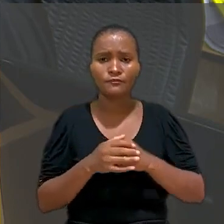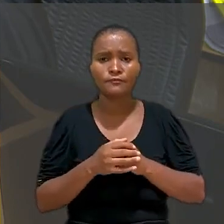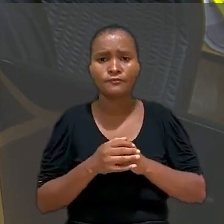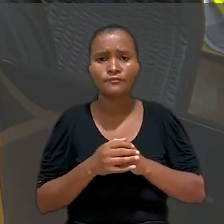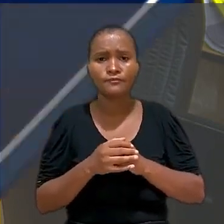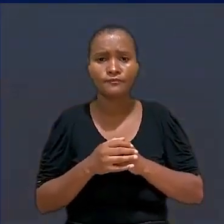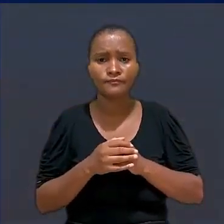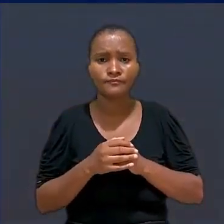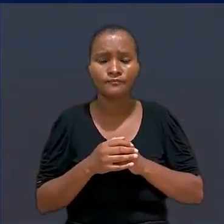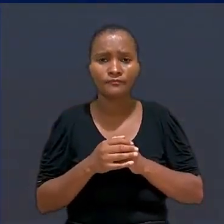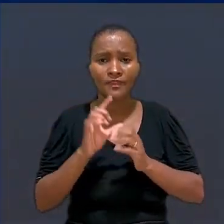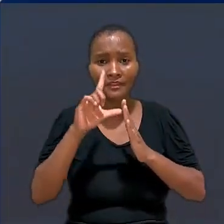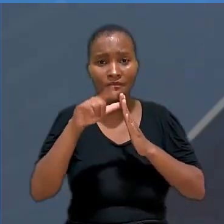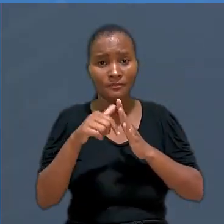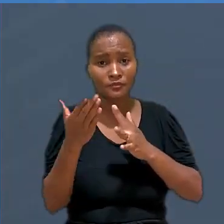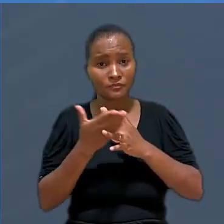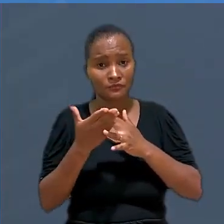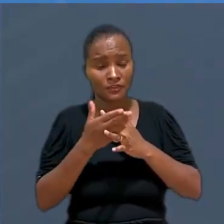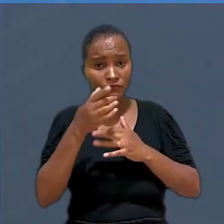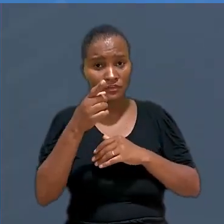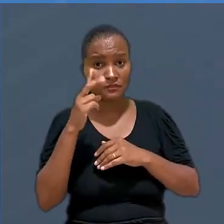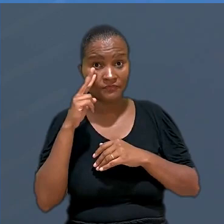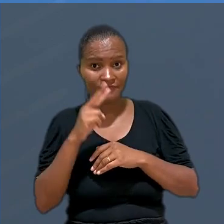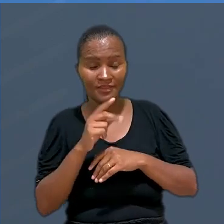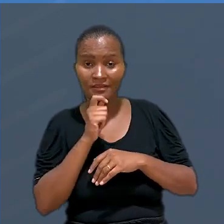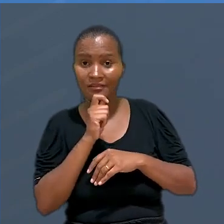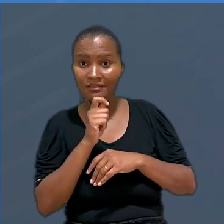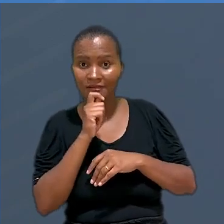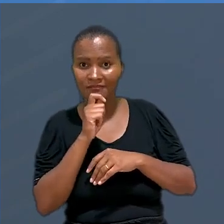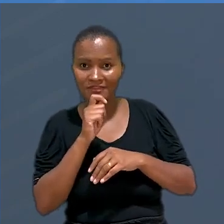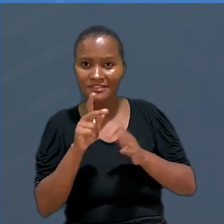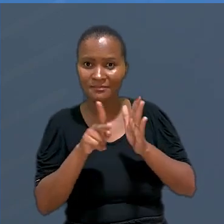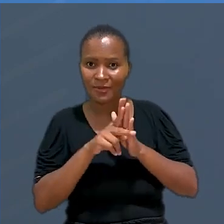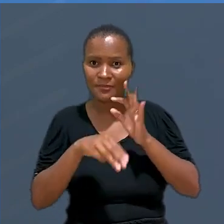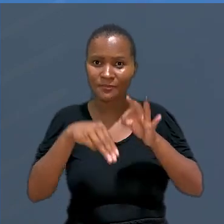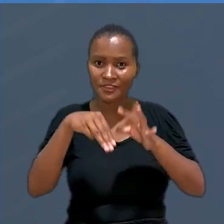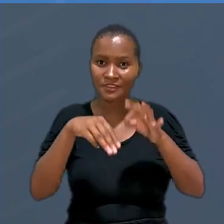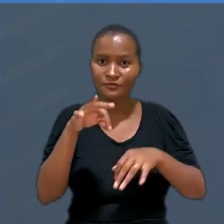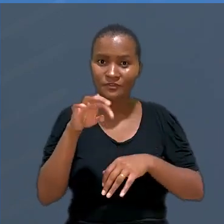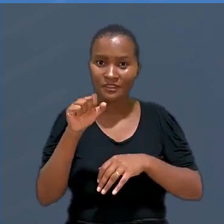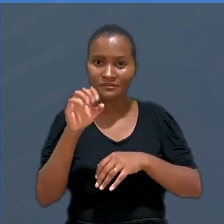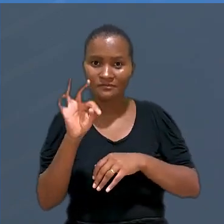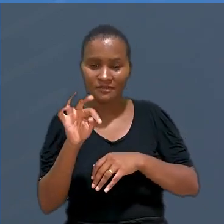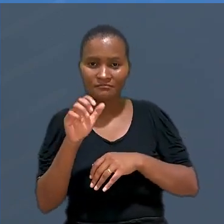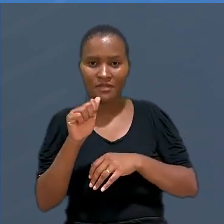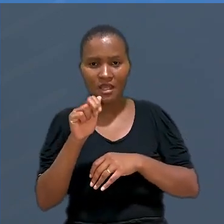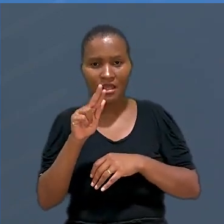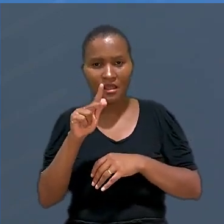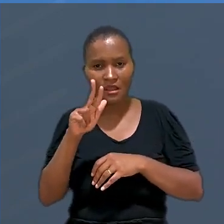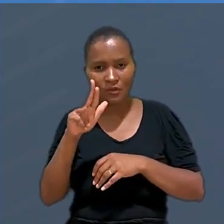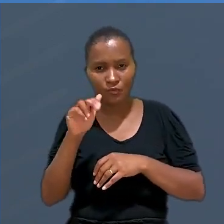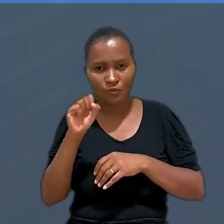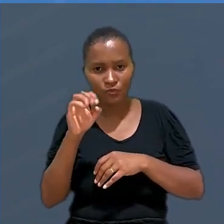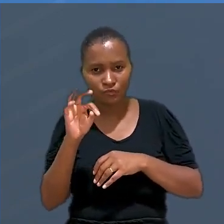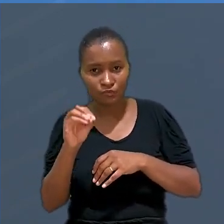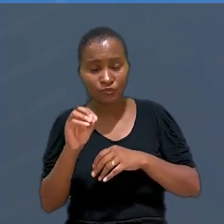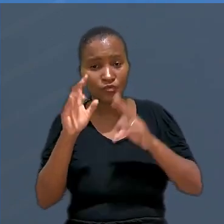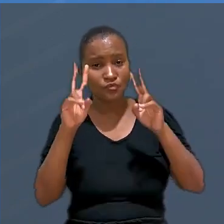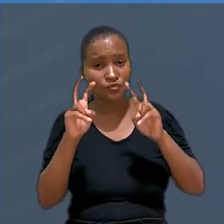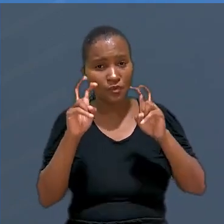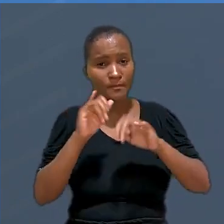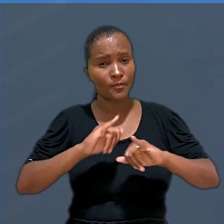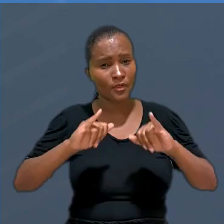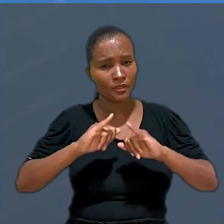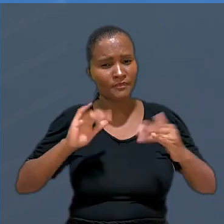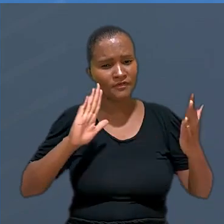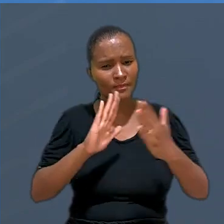julgados. E depois do intervalo você vai ver uma entrevista com o ministro do TST, Augusto César, sobre o